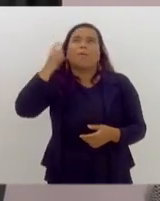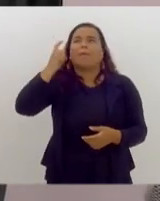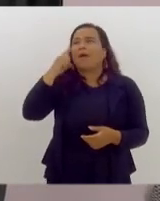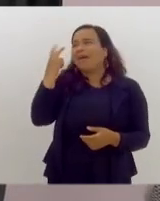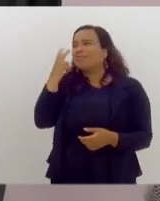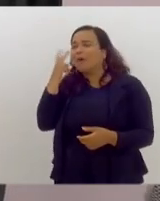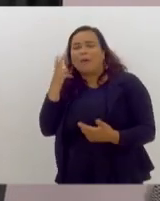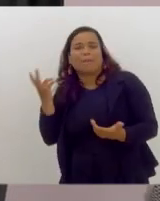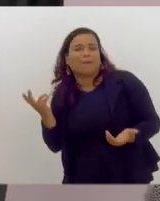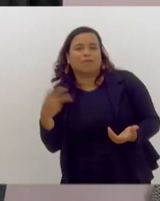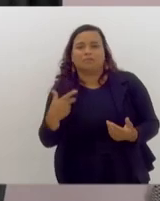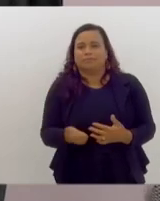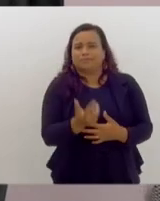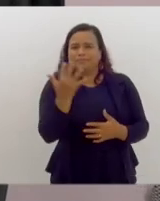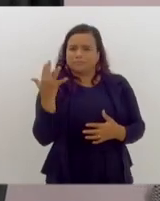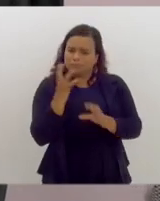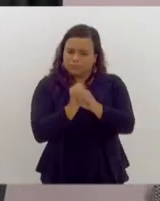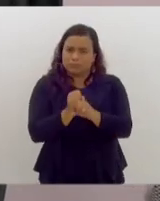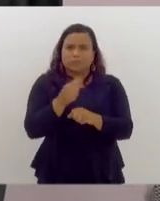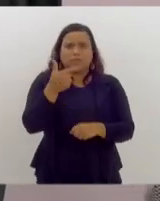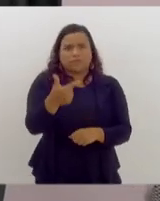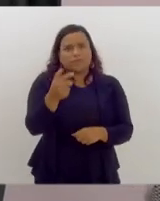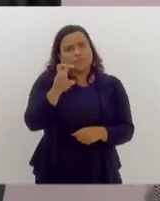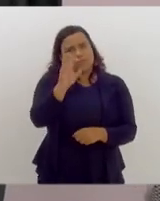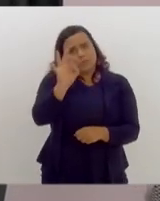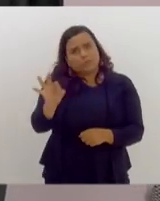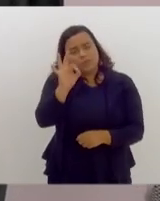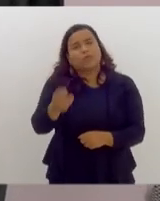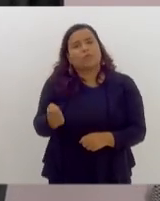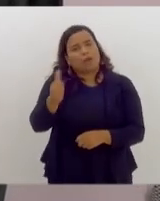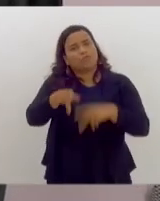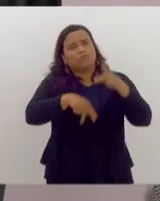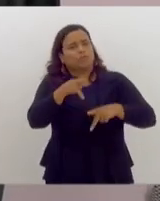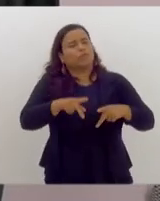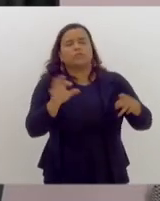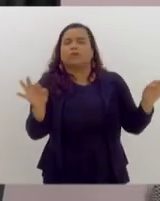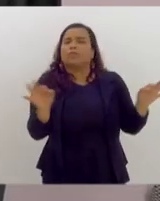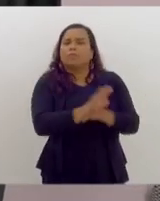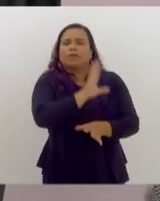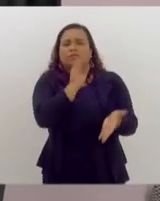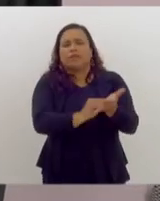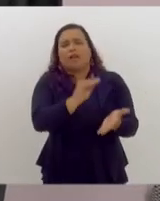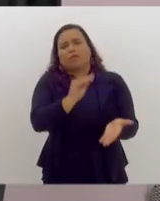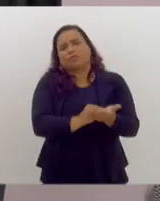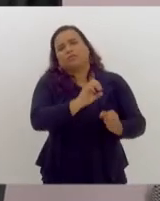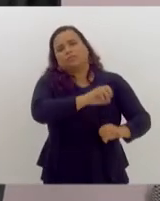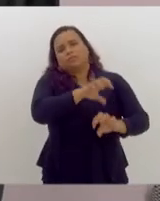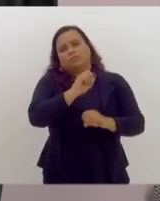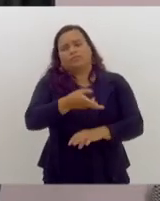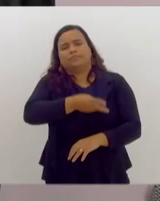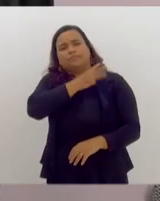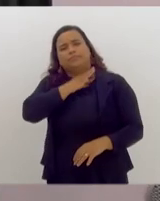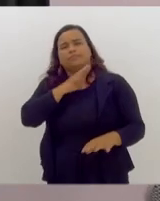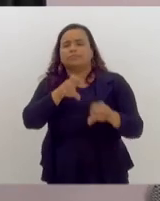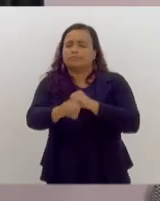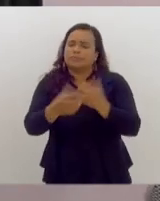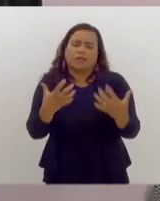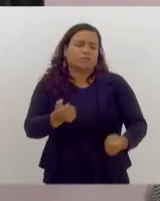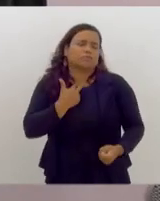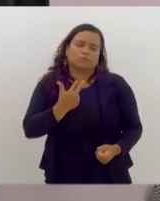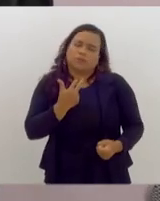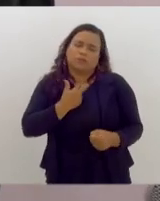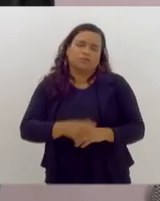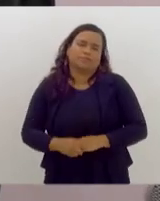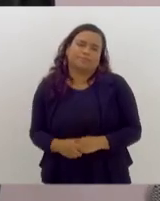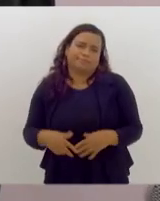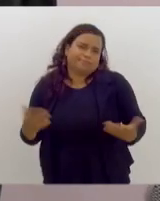chega a uma quantitativa que é quase 25% da população sem a conclusão da educação básica. Isso é inaceitável. A gente, né,